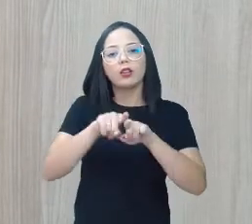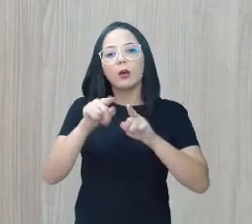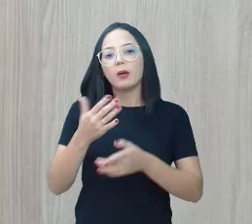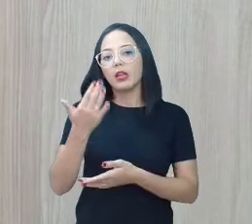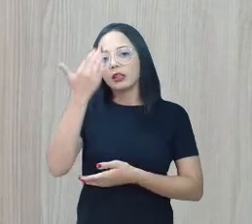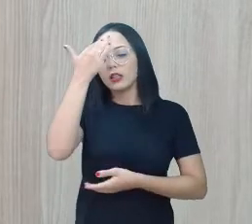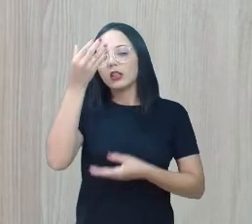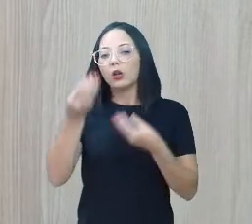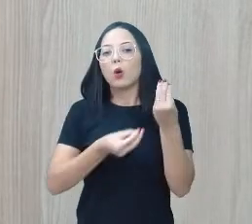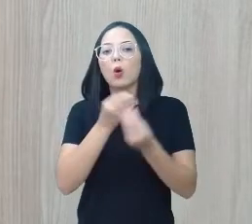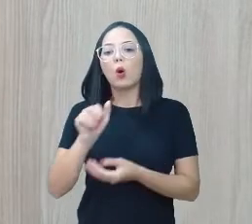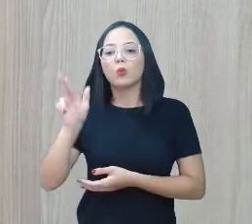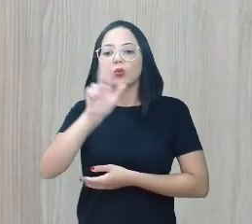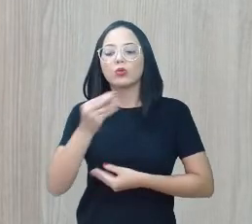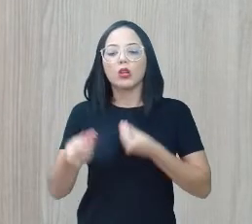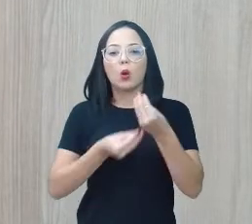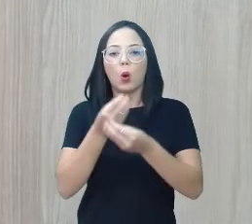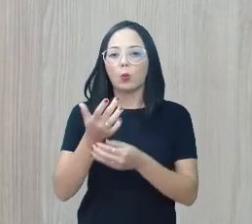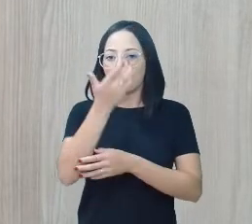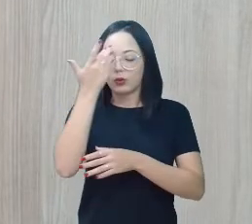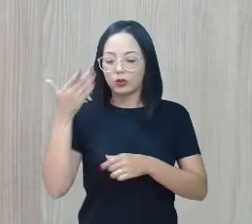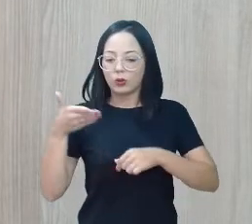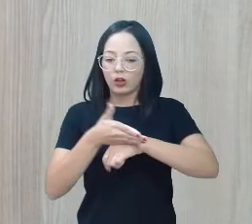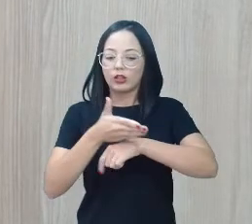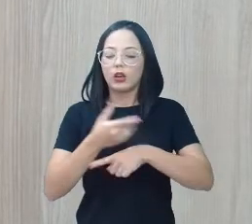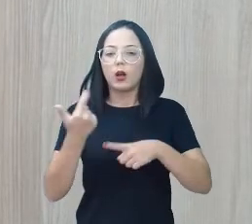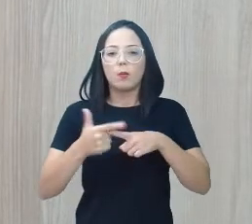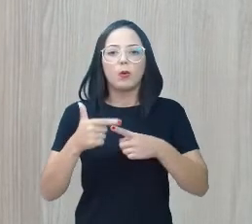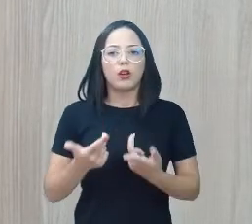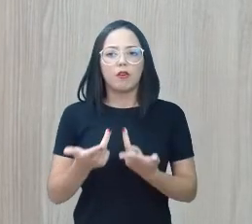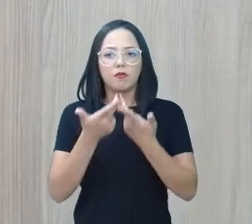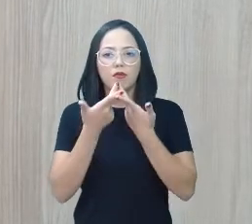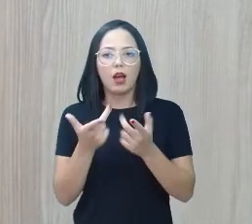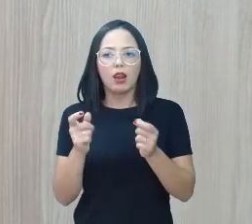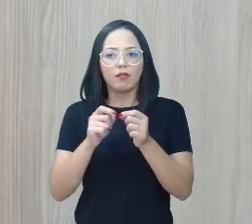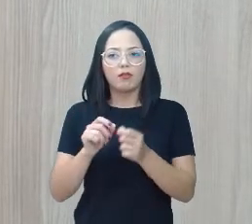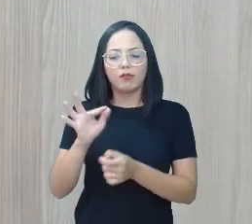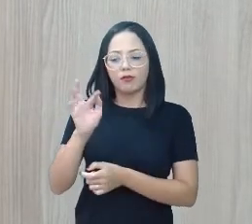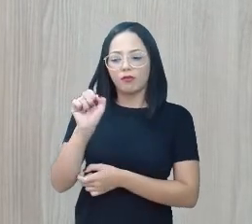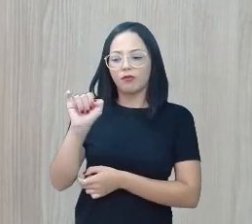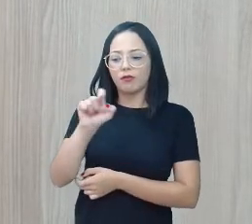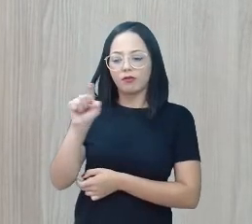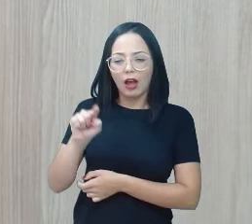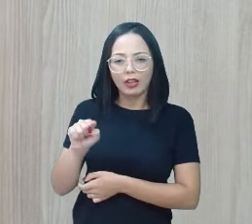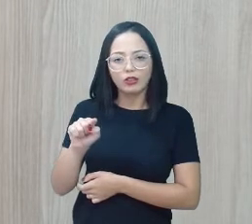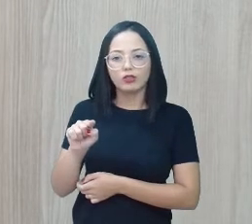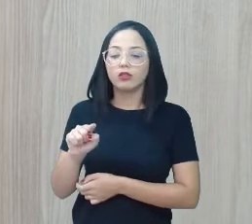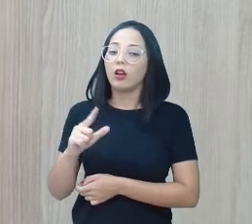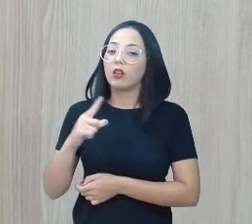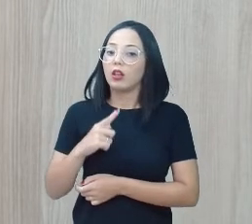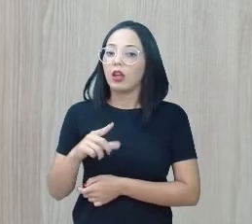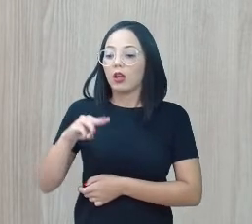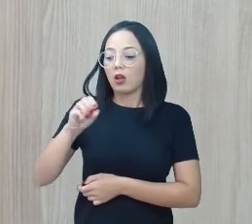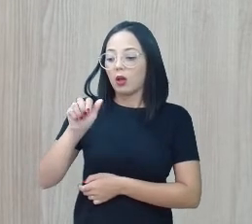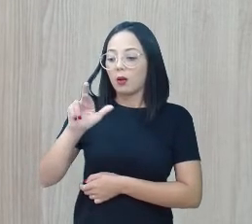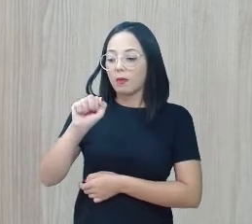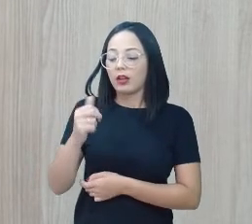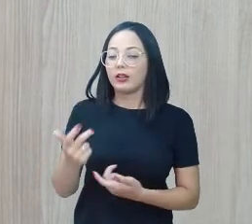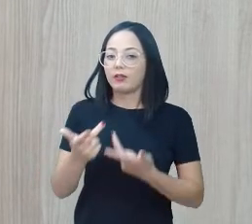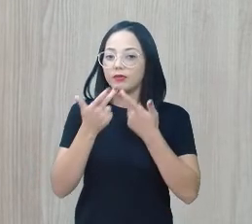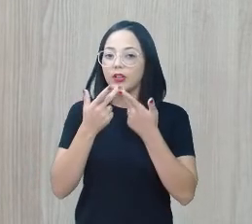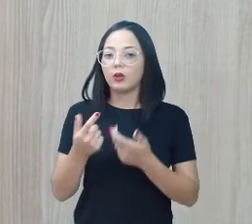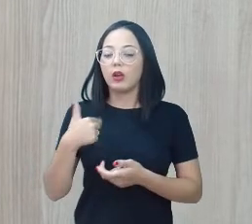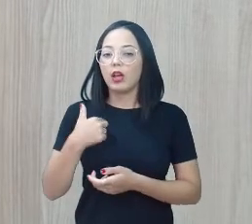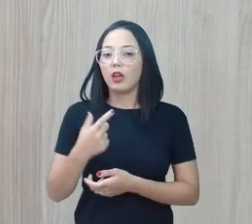que contexto essa pessoa está inserida, por que que ela faz arroz com peixe. Tem aqui uma fala, Maria fala,